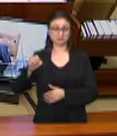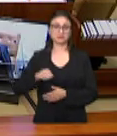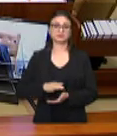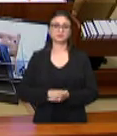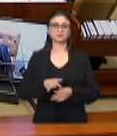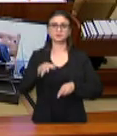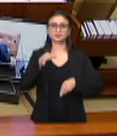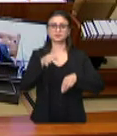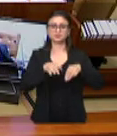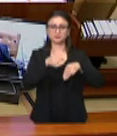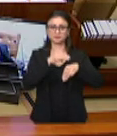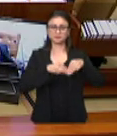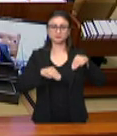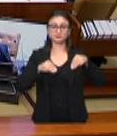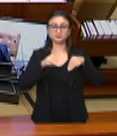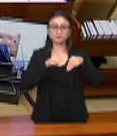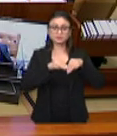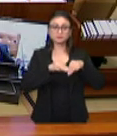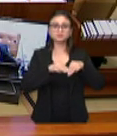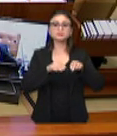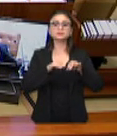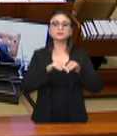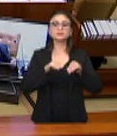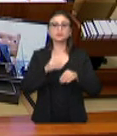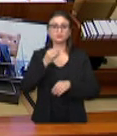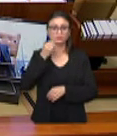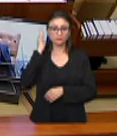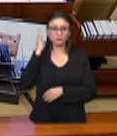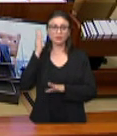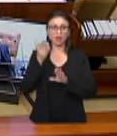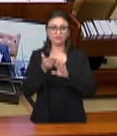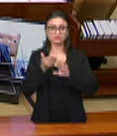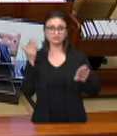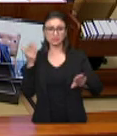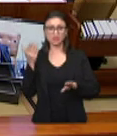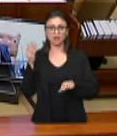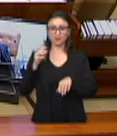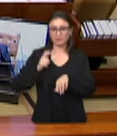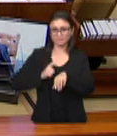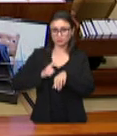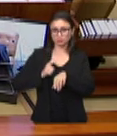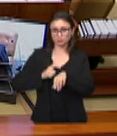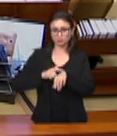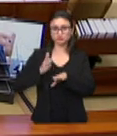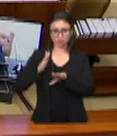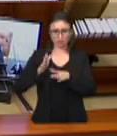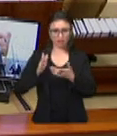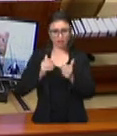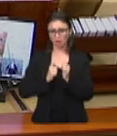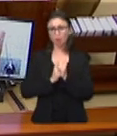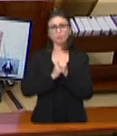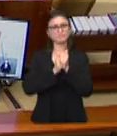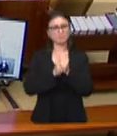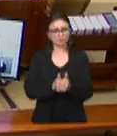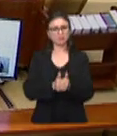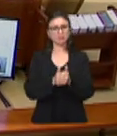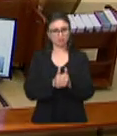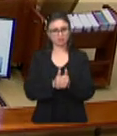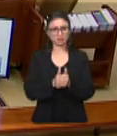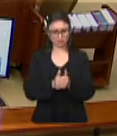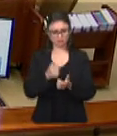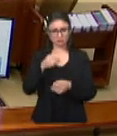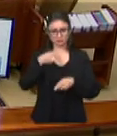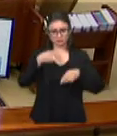ministro Dias Toffoli nos comunica, teve que se afastar uns minutos, que já acompanhou e continua acompanhando o ministro Alexandre de